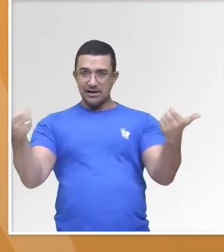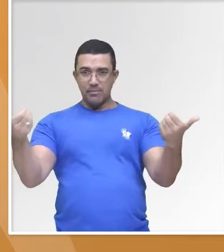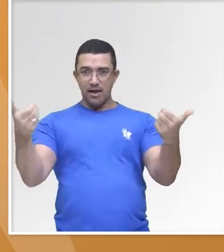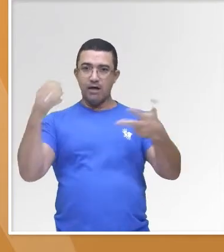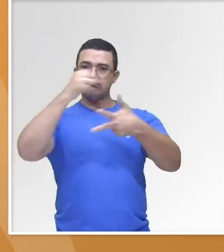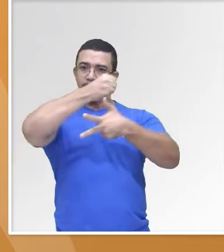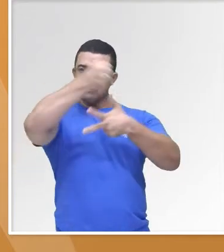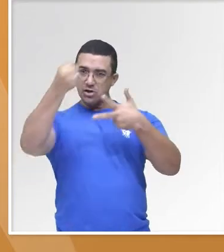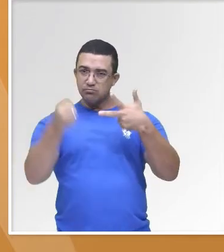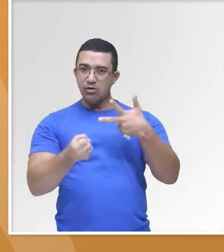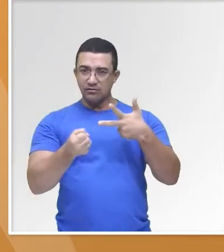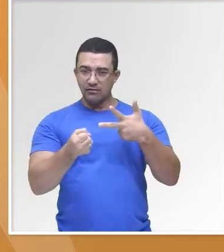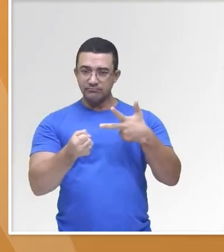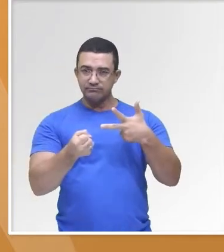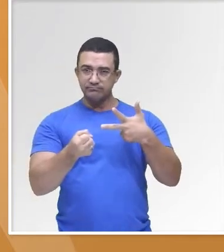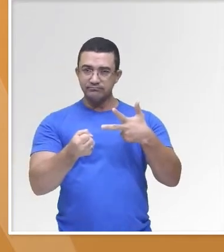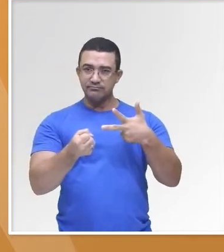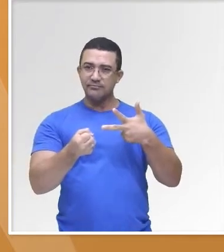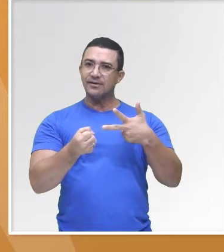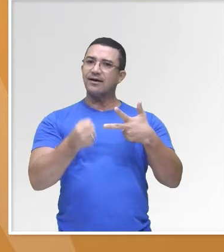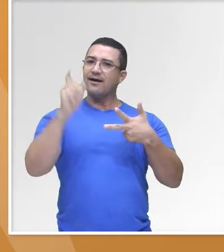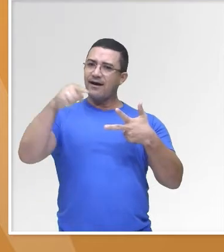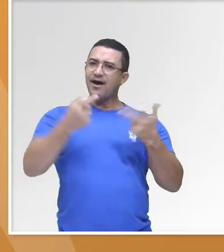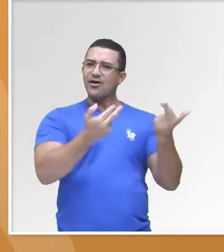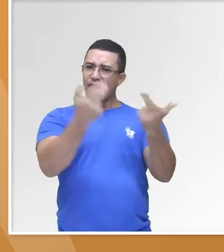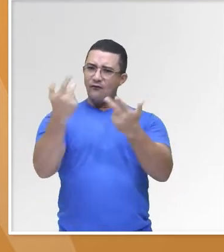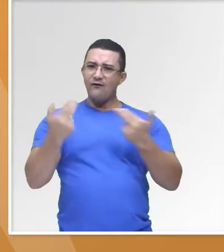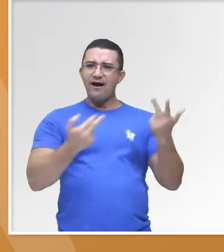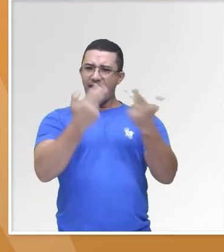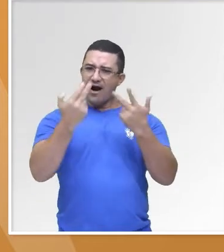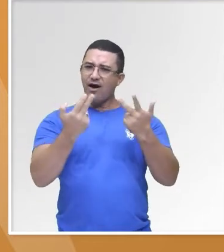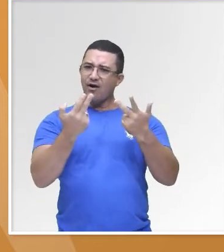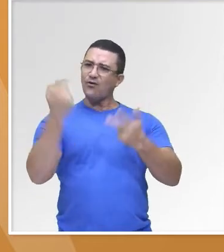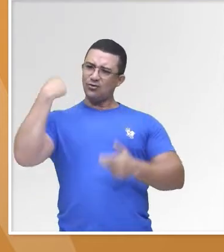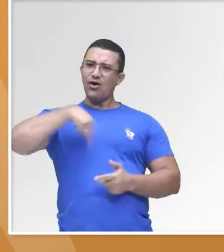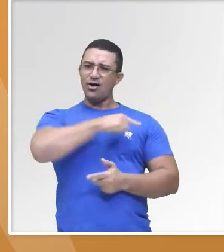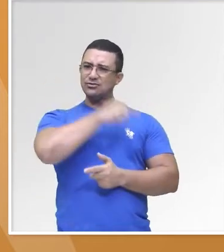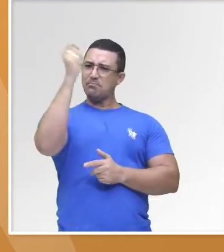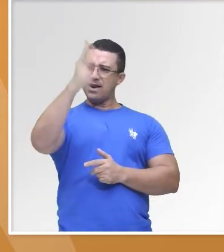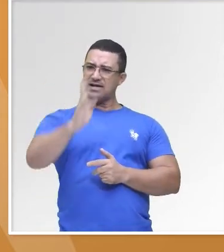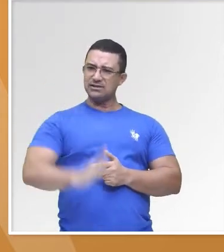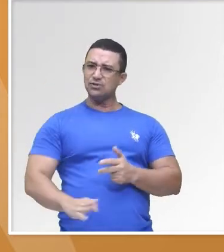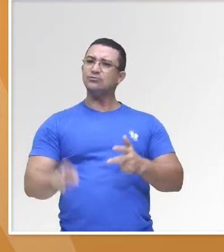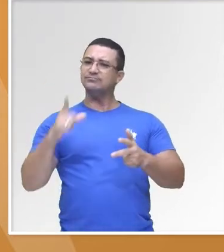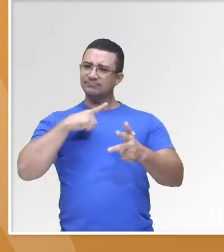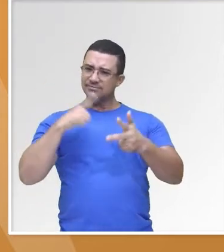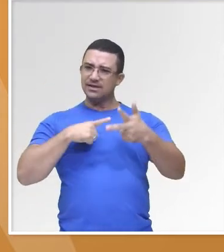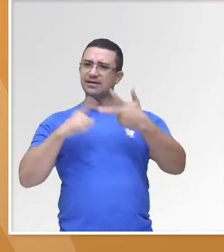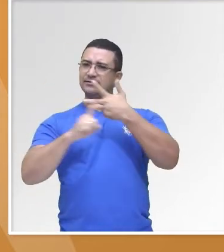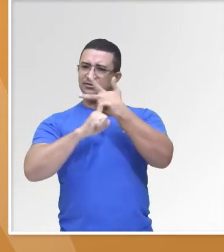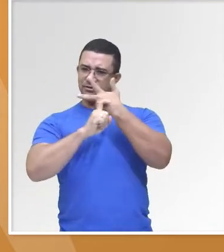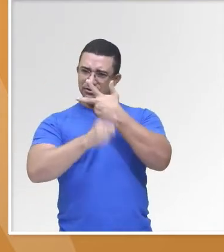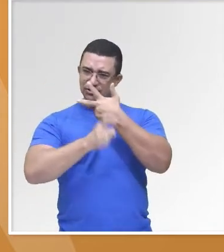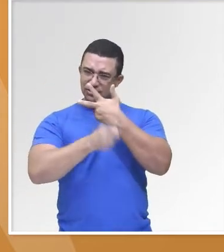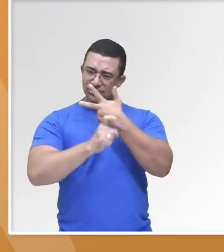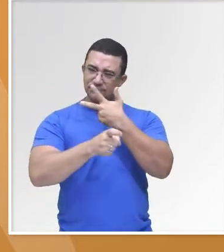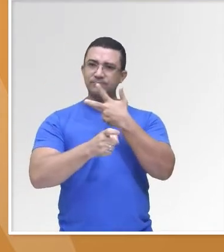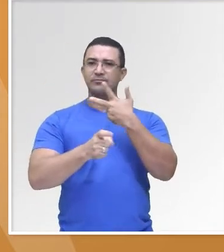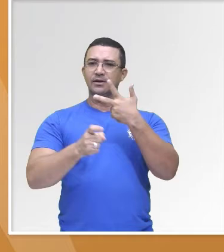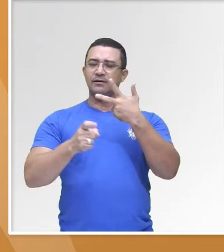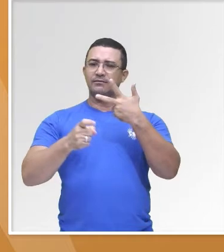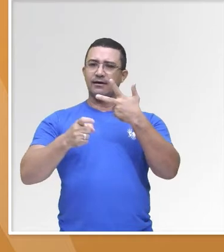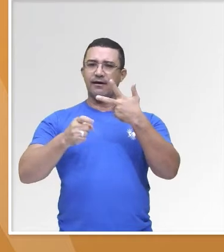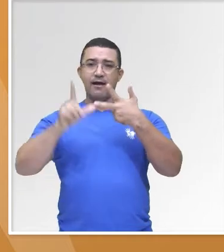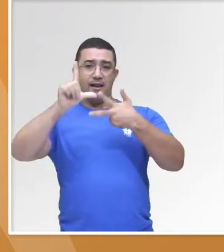3 poderes são os mesmos que regem o nosso país: o executivo na figura do presidente, o legislativo